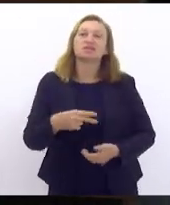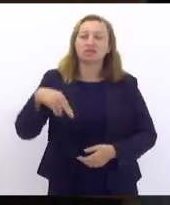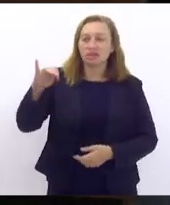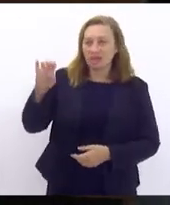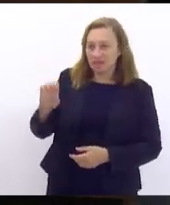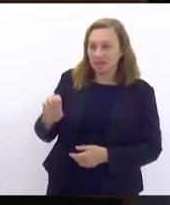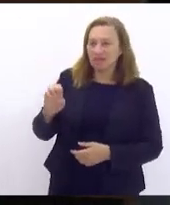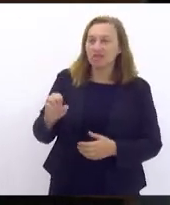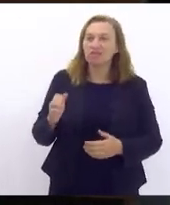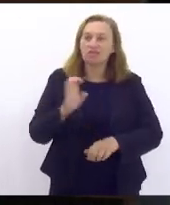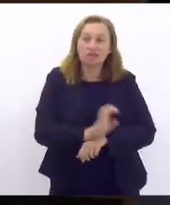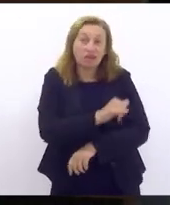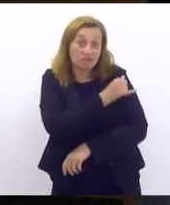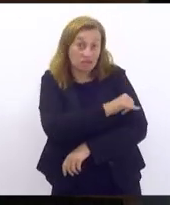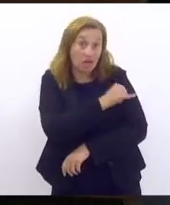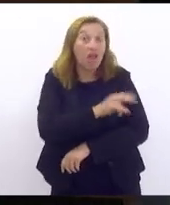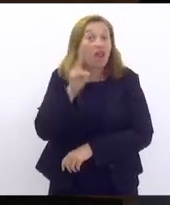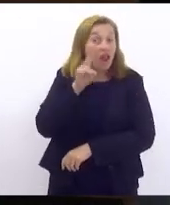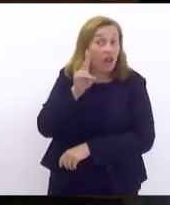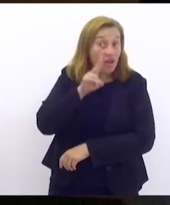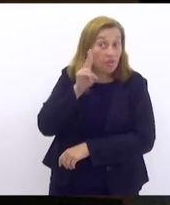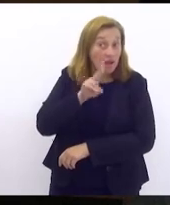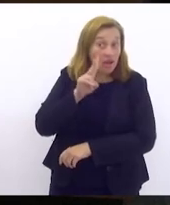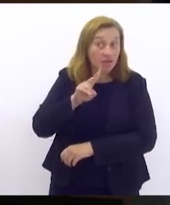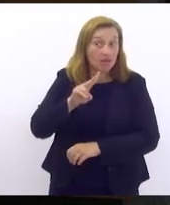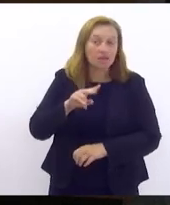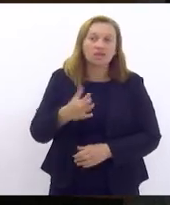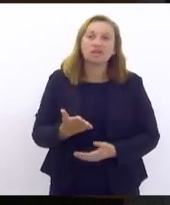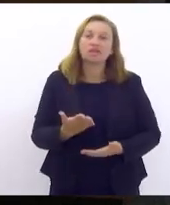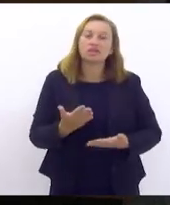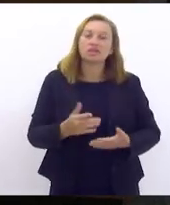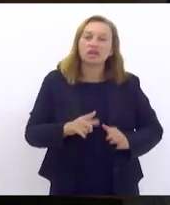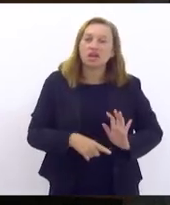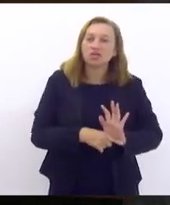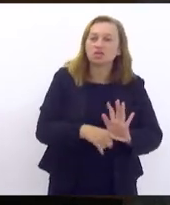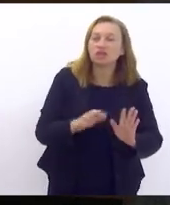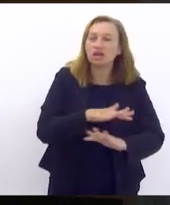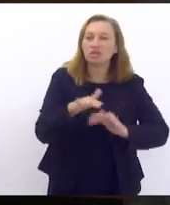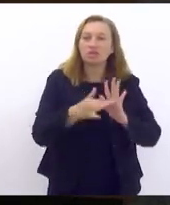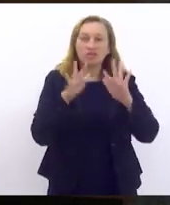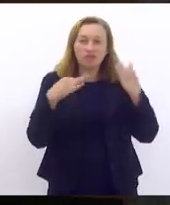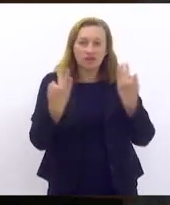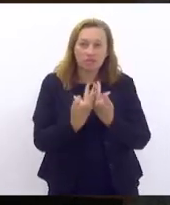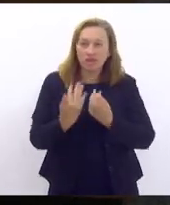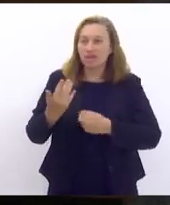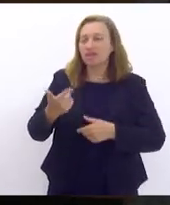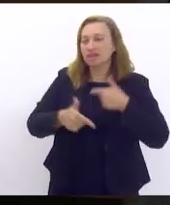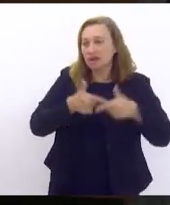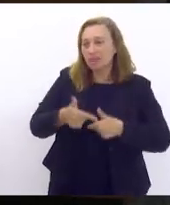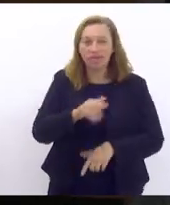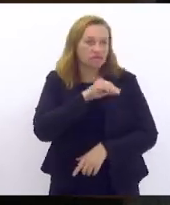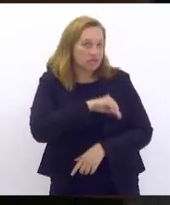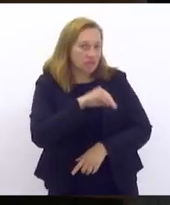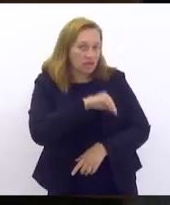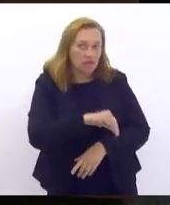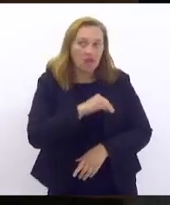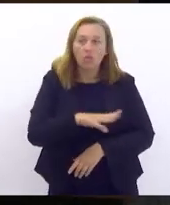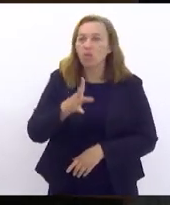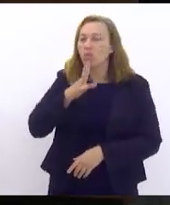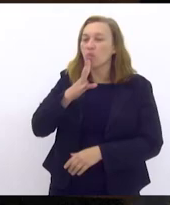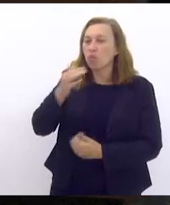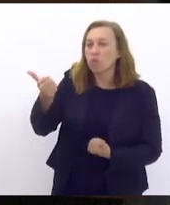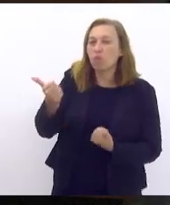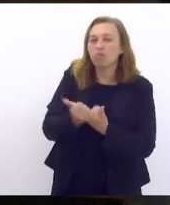celebradas no estado do Rio de Janeiro. Lembrar que é sustento para toda a família também, é emprego e renda, é reconhecimento do